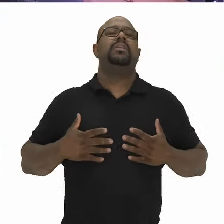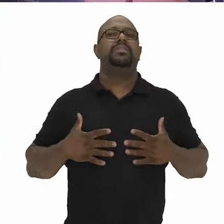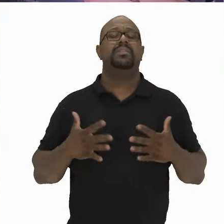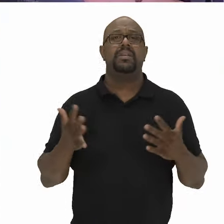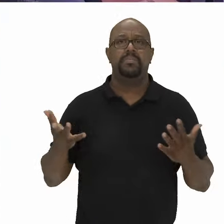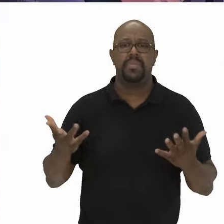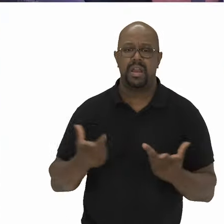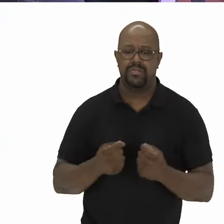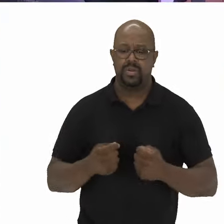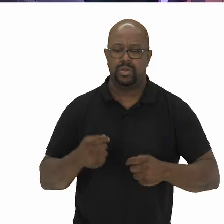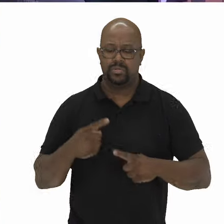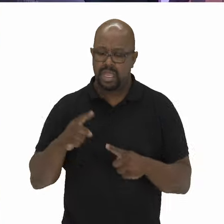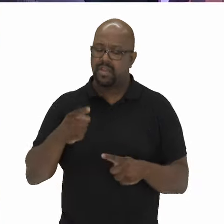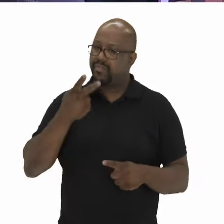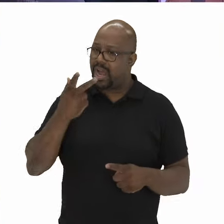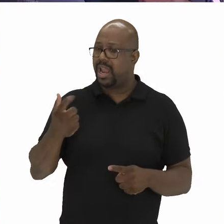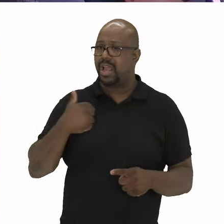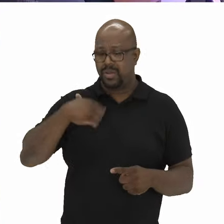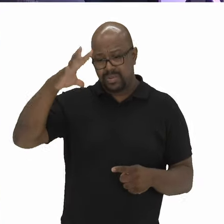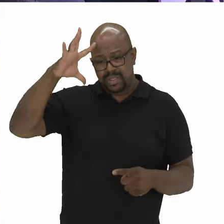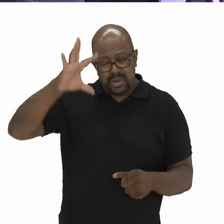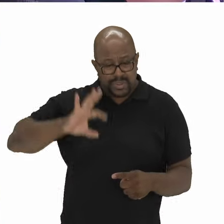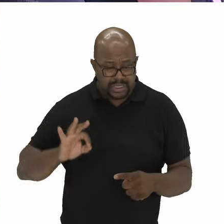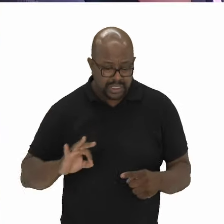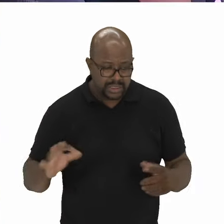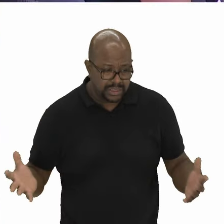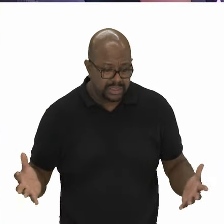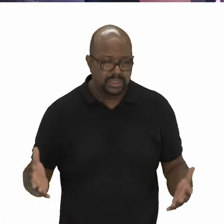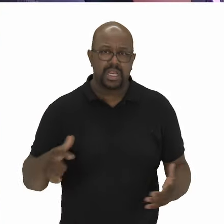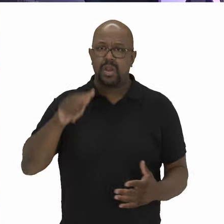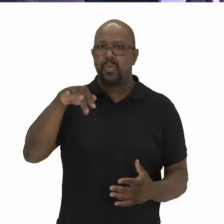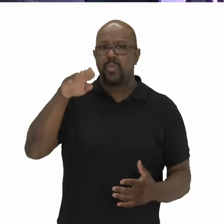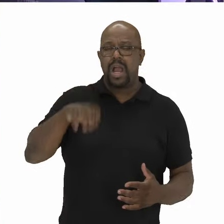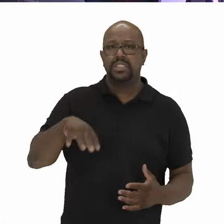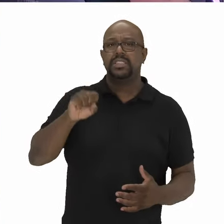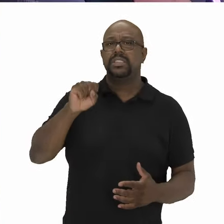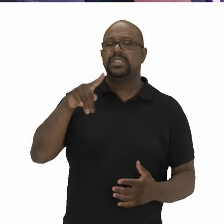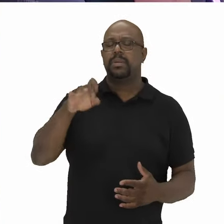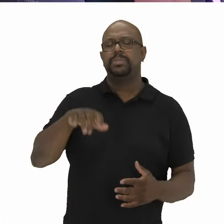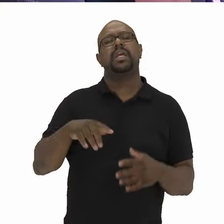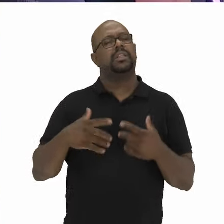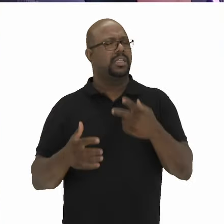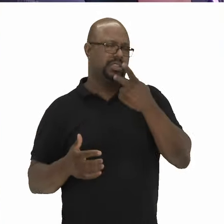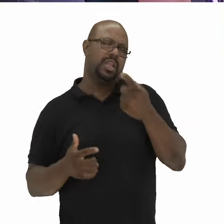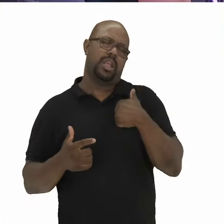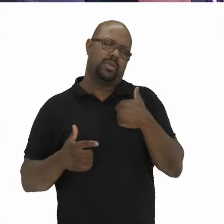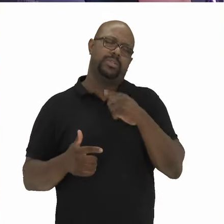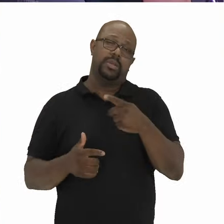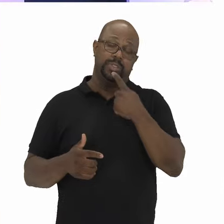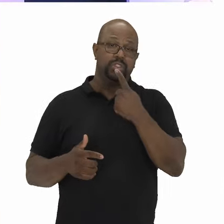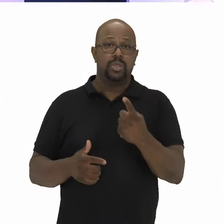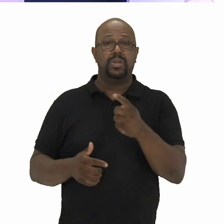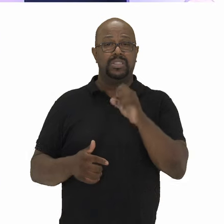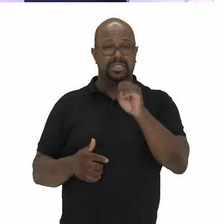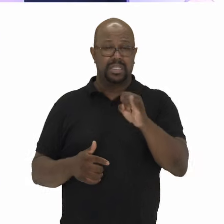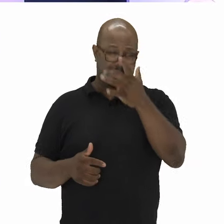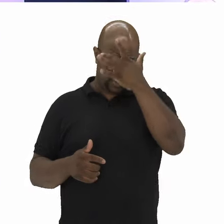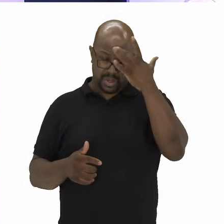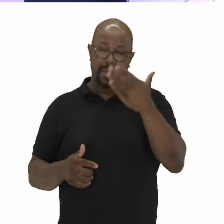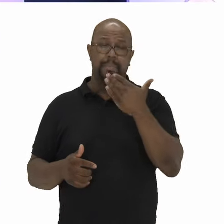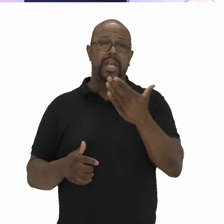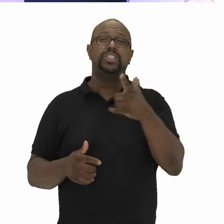exatamente e isso é maravilhoso é falar eu não entendi linguagem simples a gente a gente até eu eu digo o